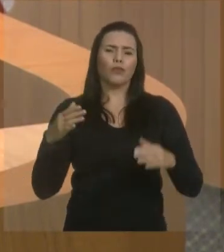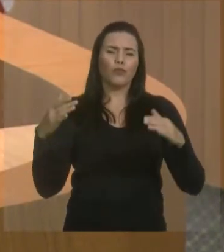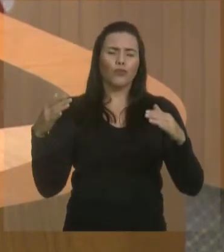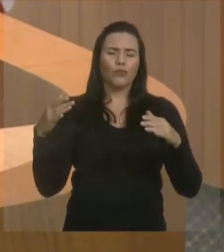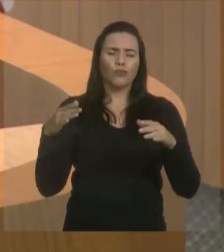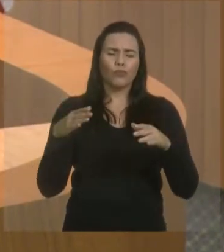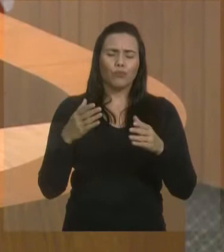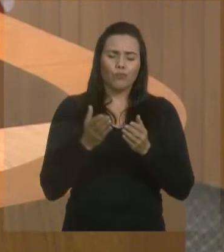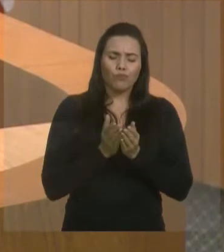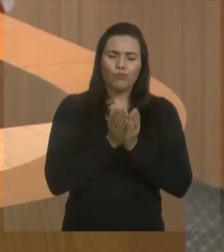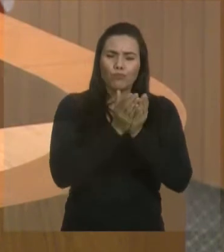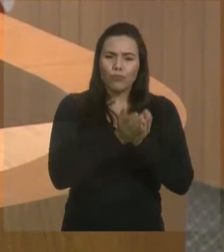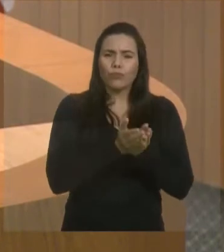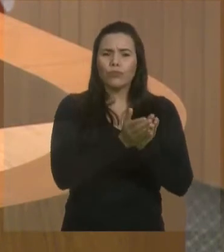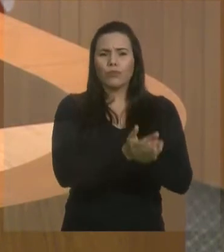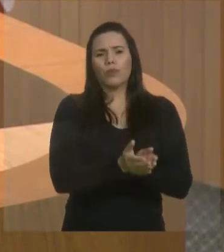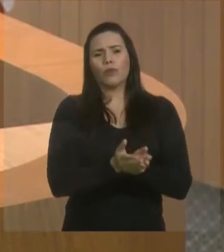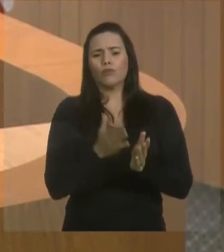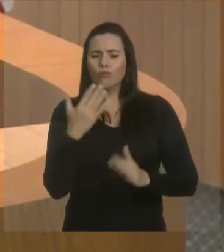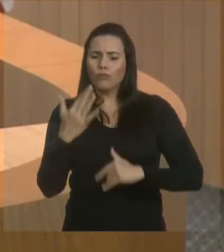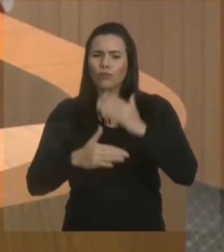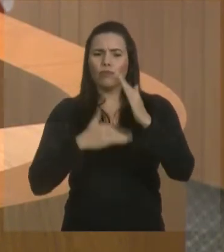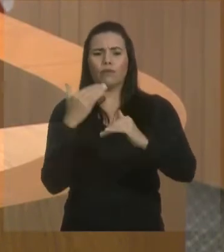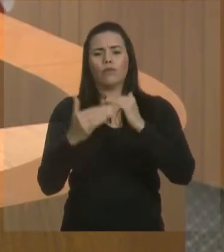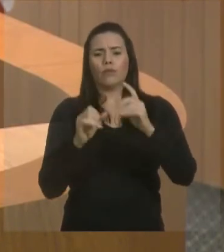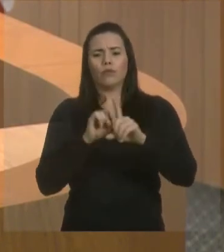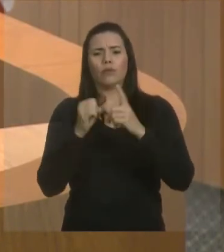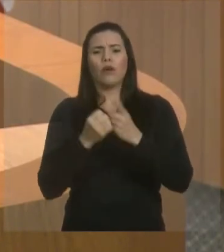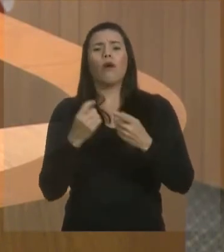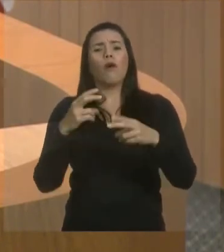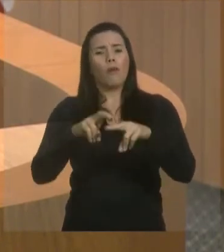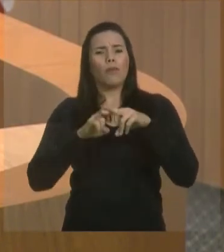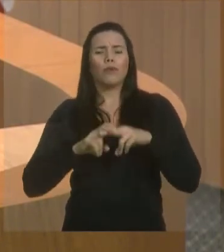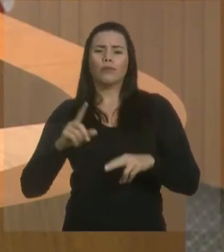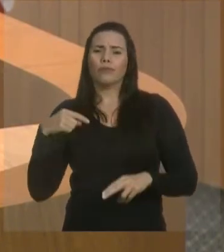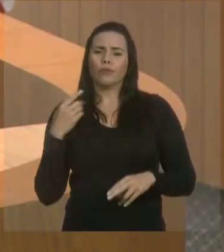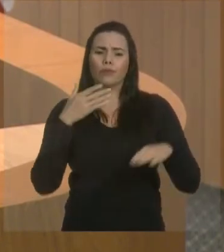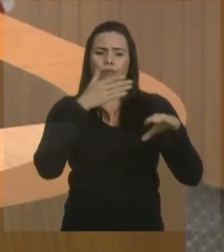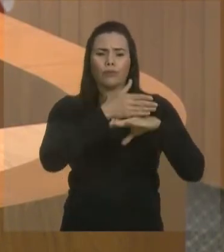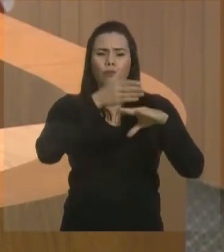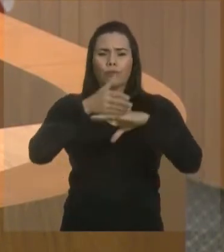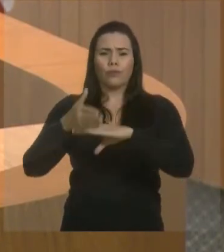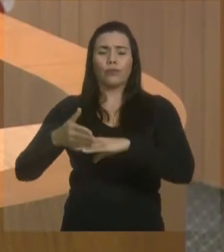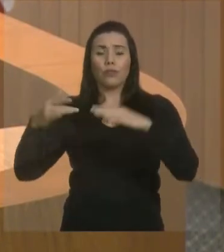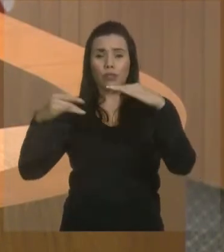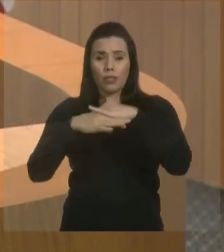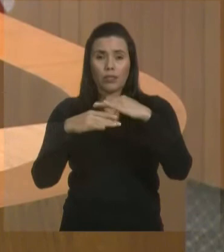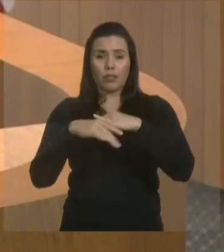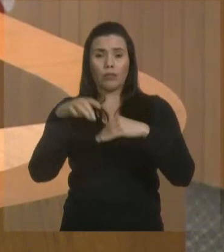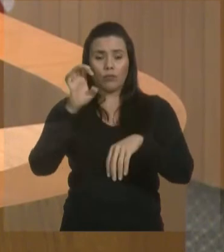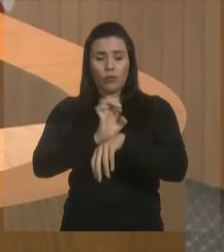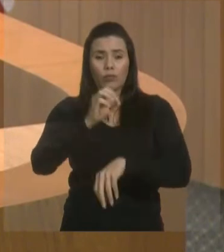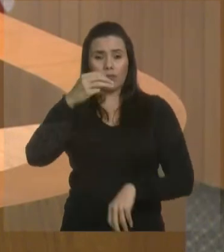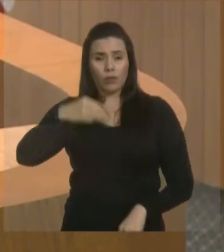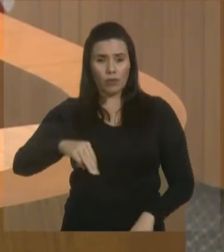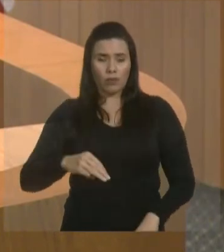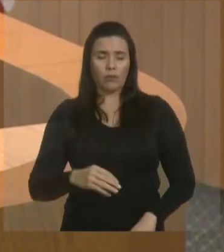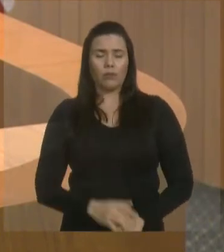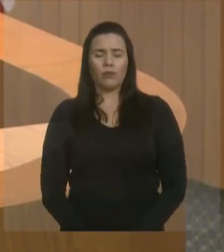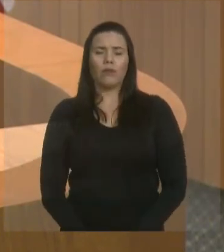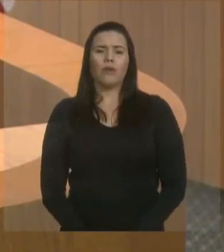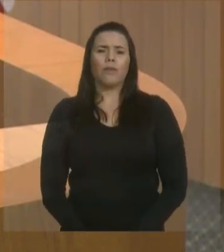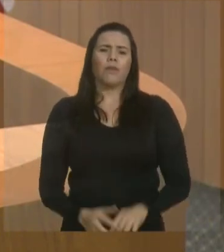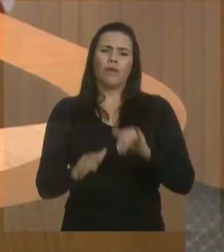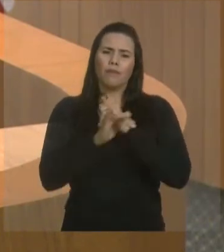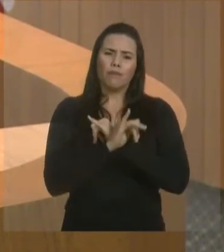e iremos continuar com as audiências públicas nas maiores cidades do Maranhão, para que, assim, possamos nos